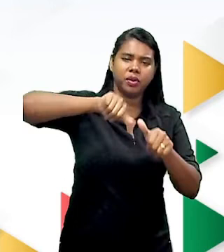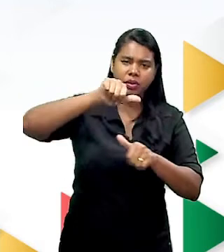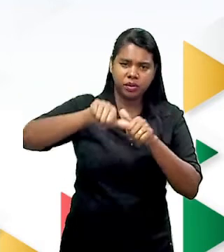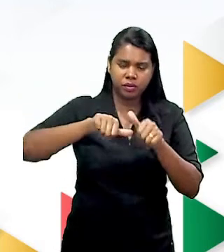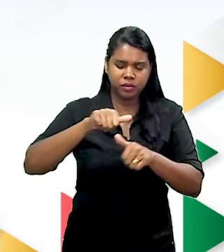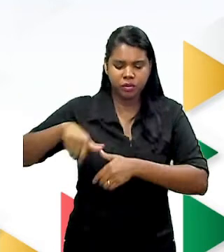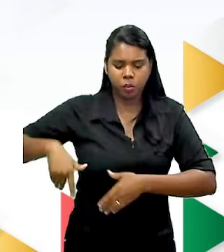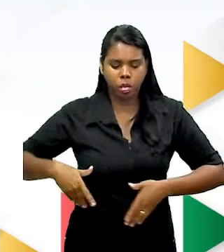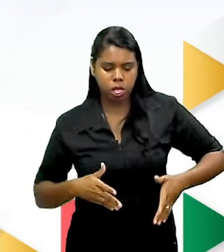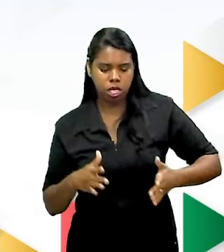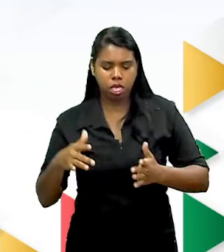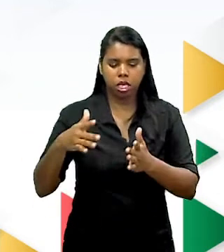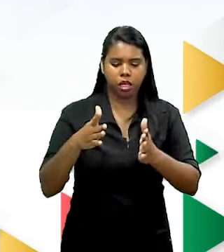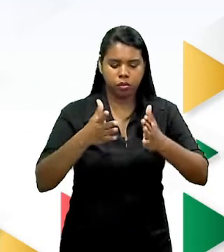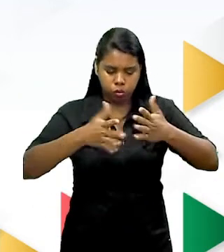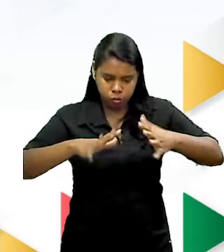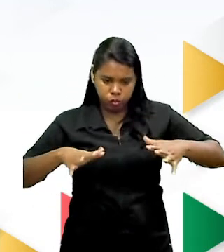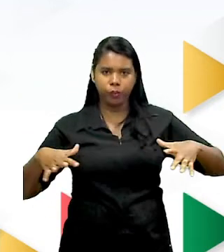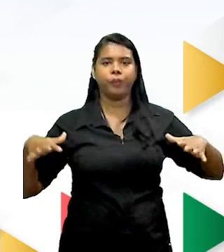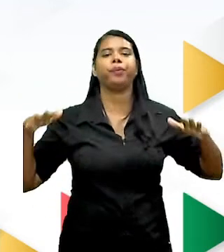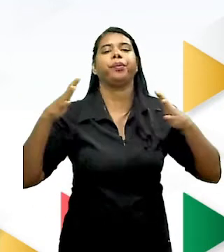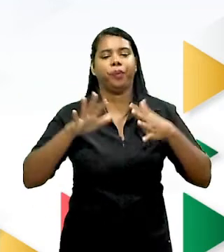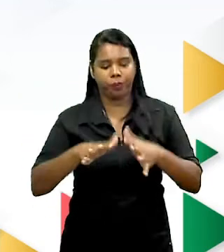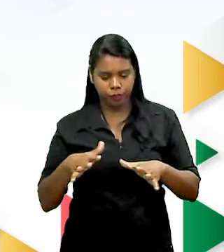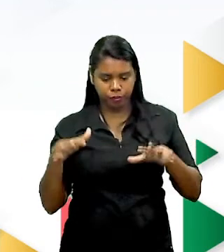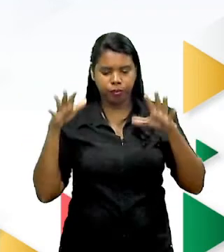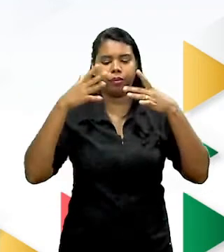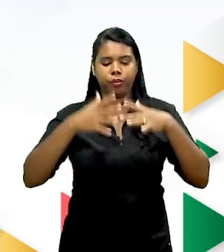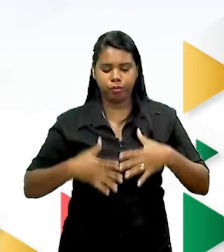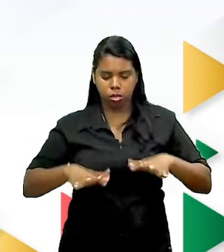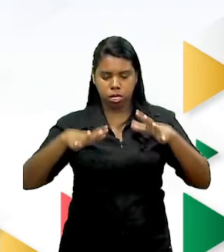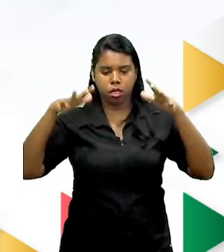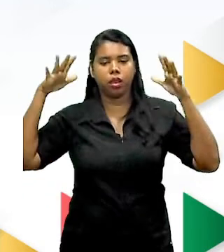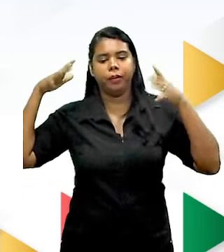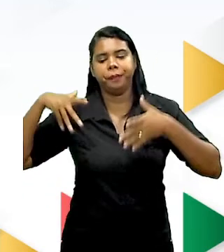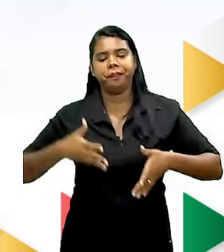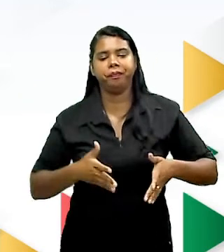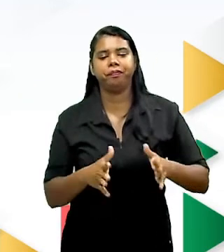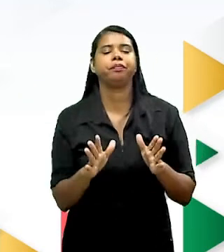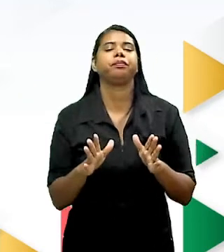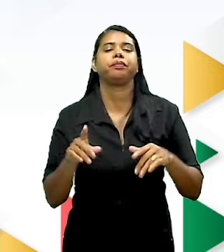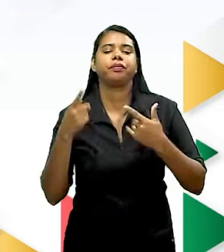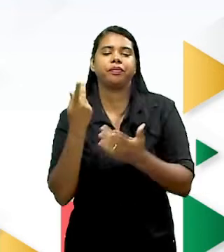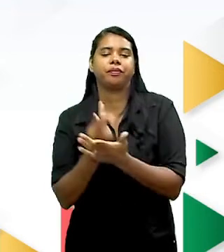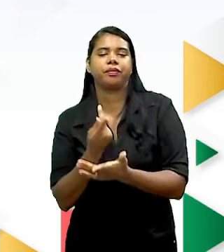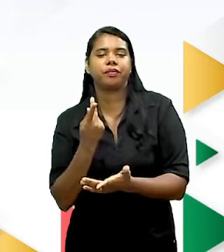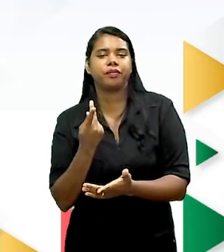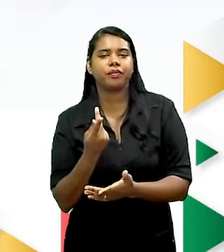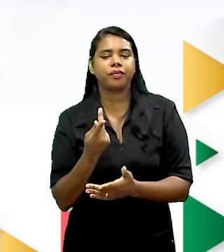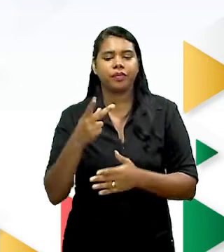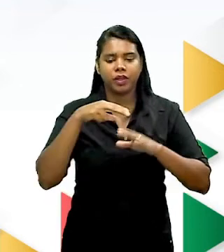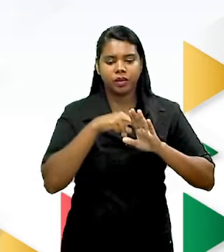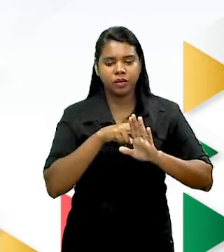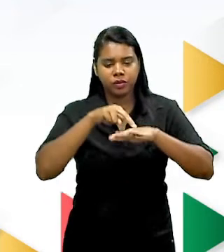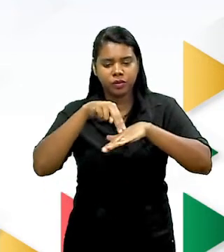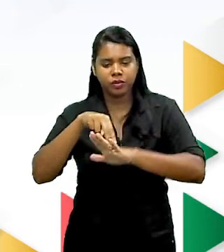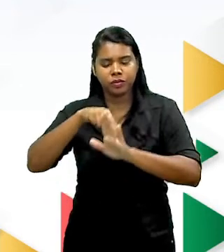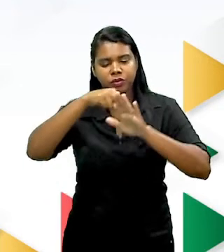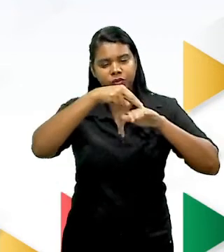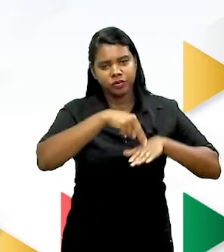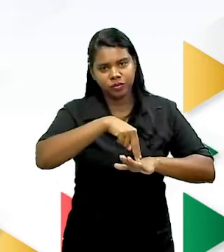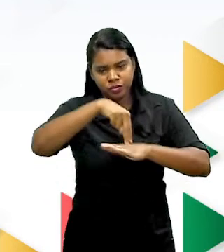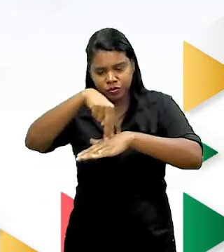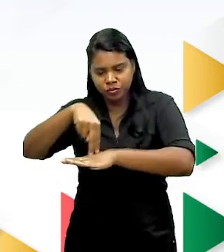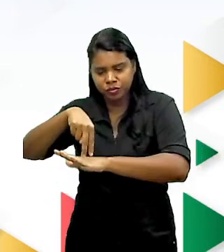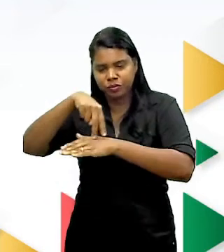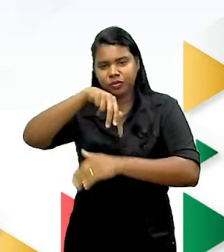dos rios. Recentemente, o fenômeno tem atraído praticantes de surf,